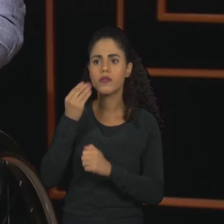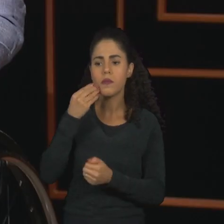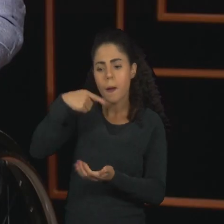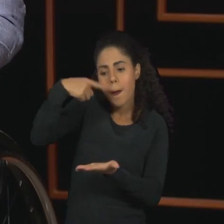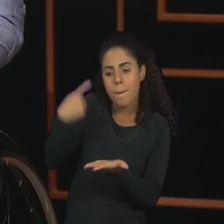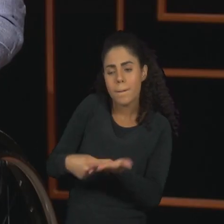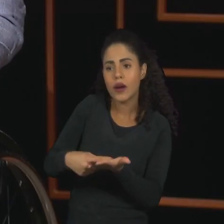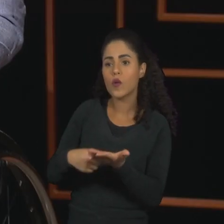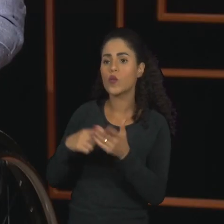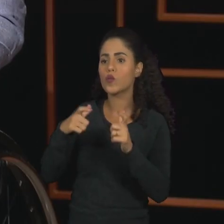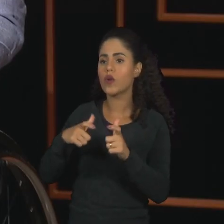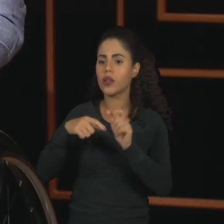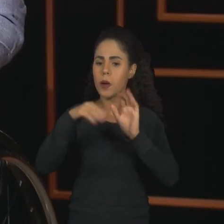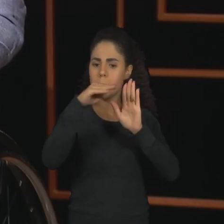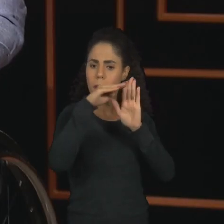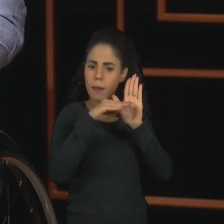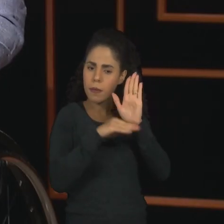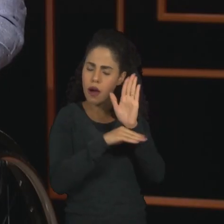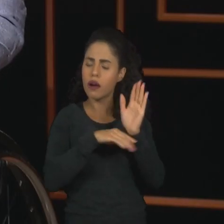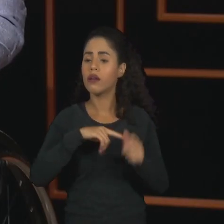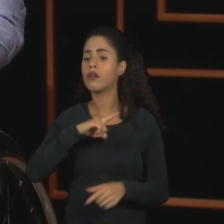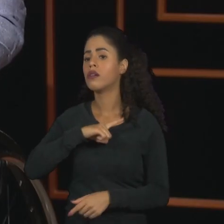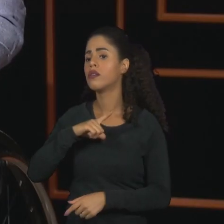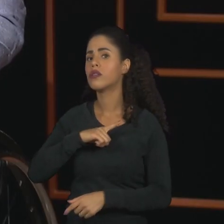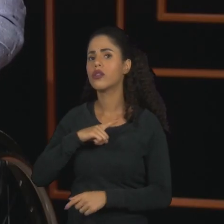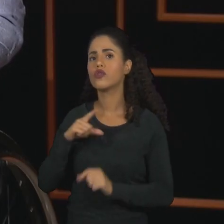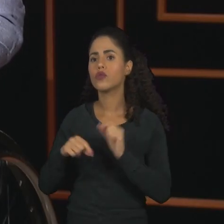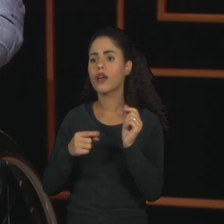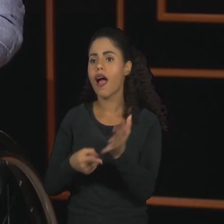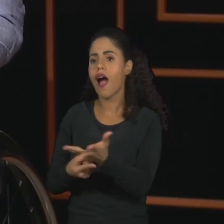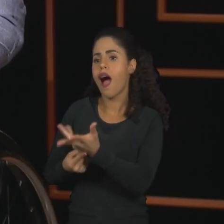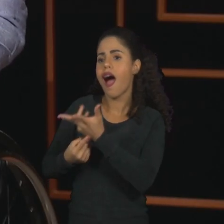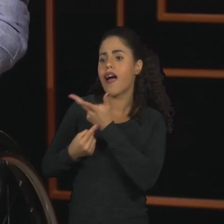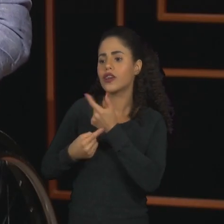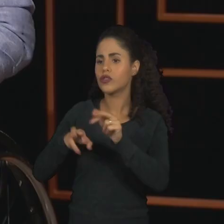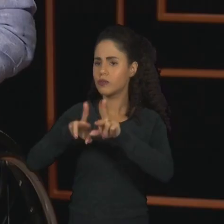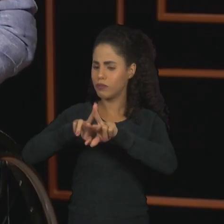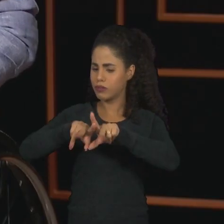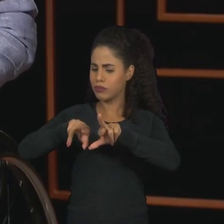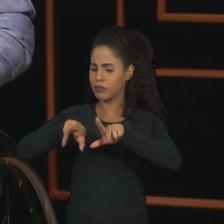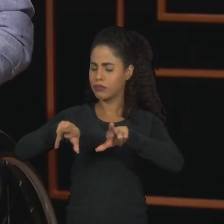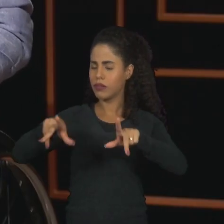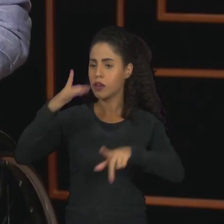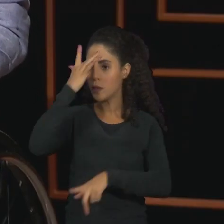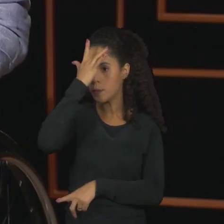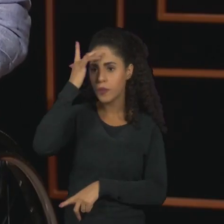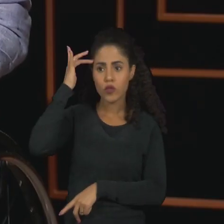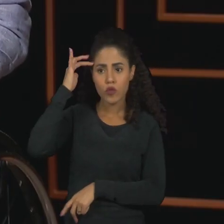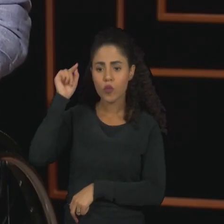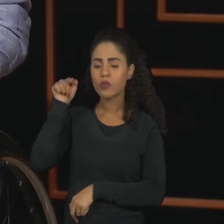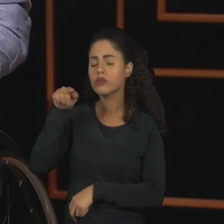marcando numa posição e eram artistas que não estavam